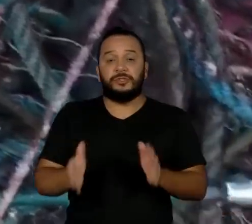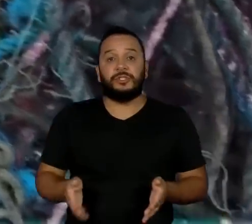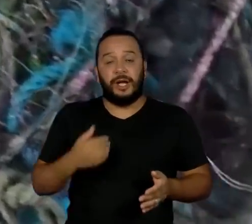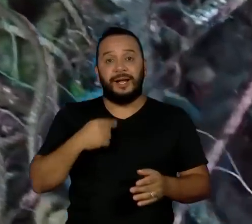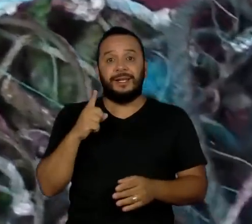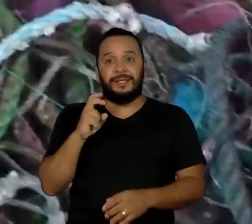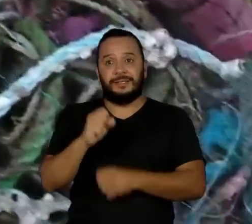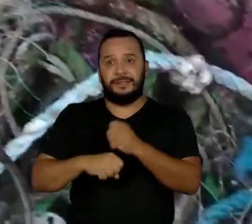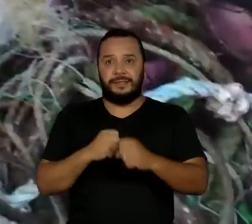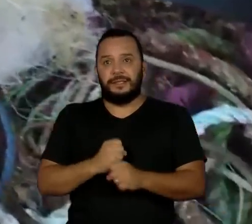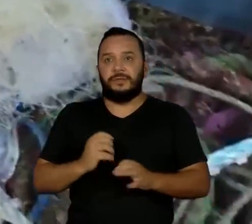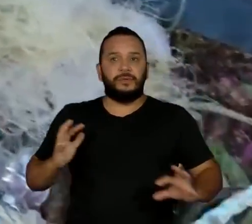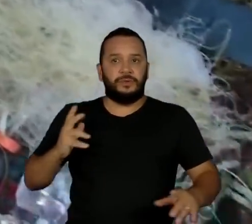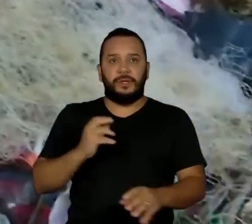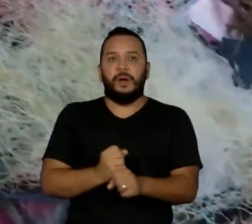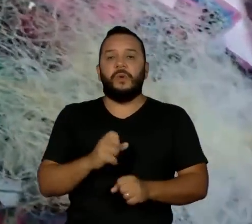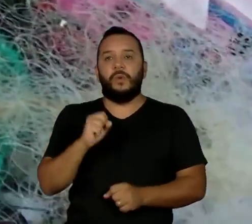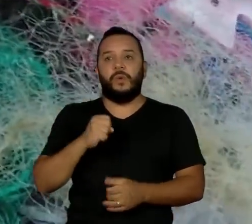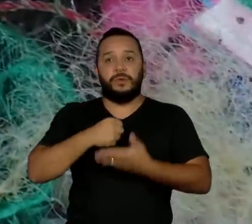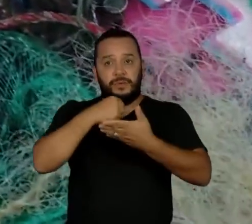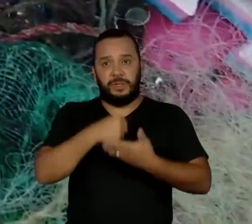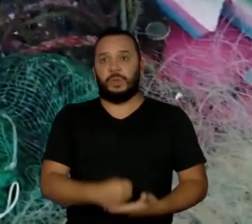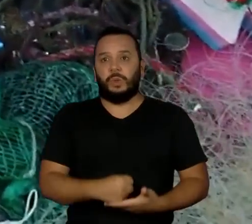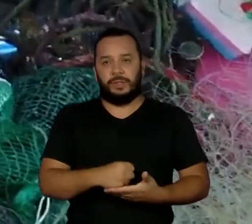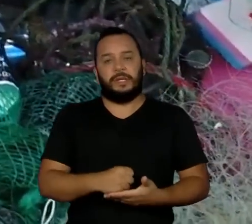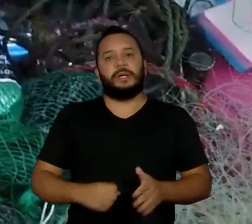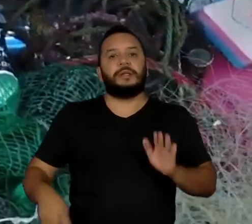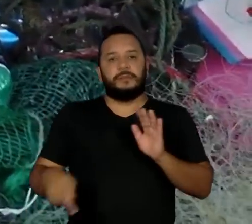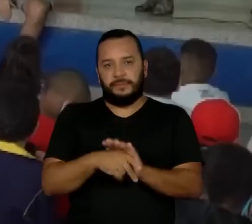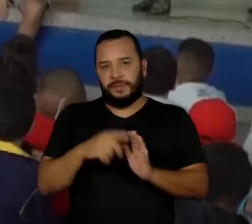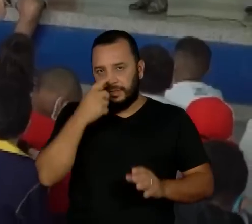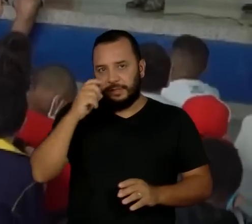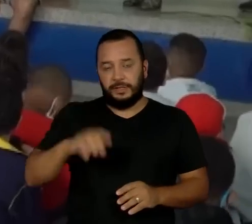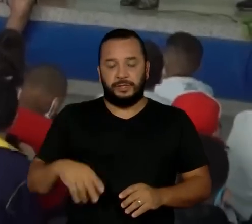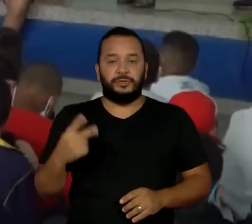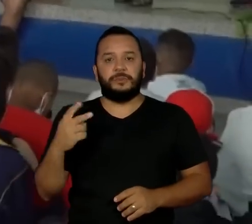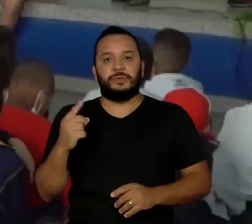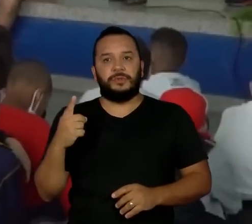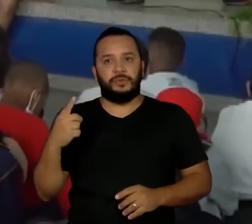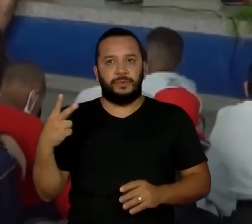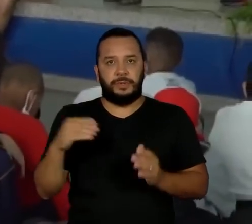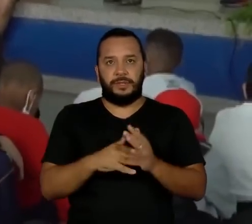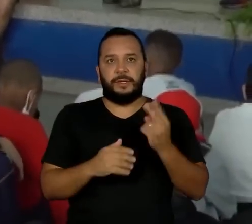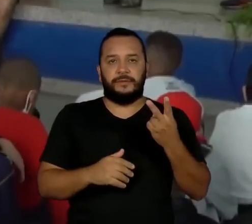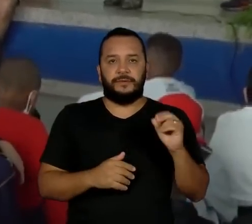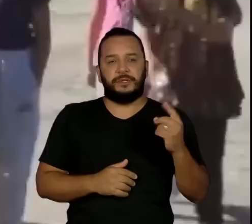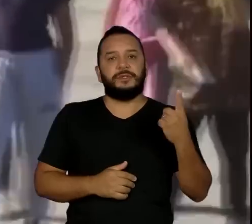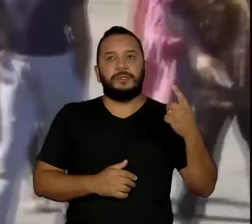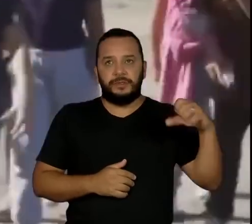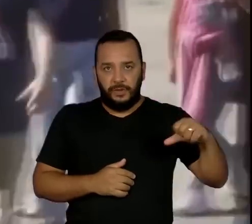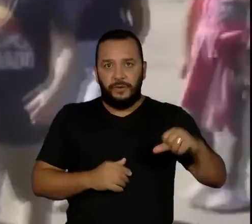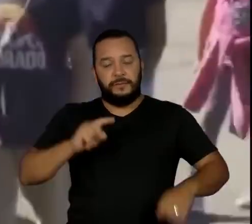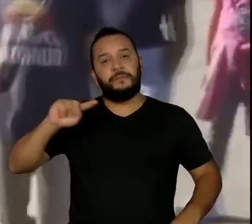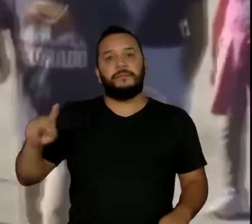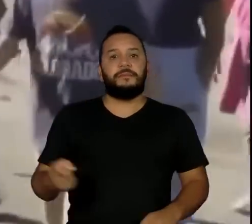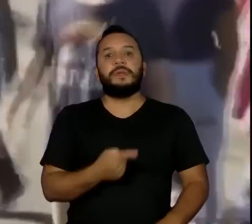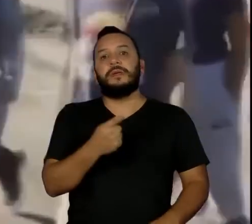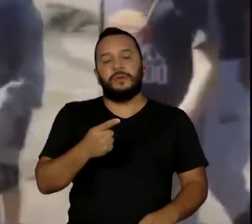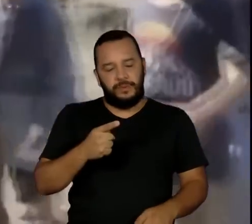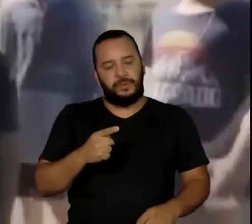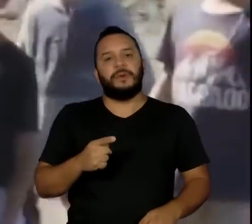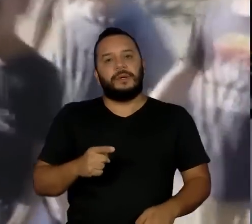toneladas de resíduos. Entre 2012 e 2019, 1.000 crianças participaram do projeto a cada